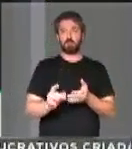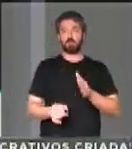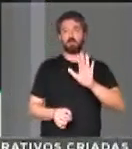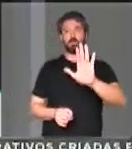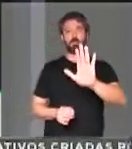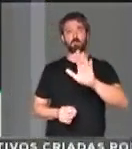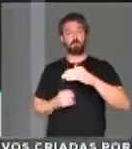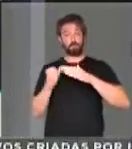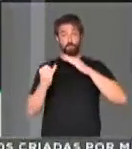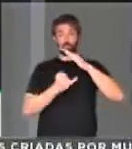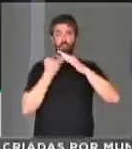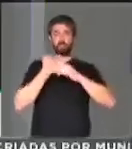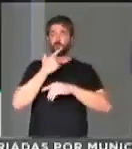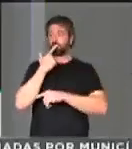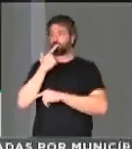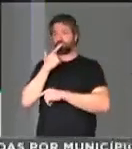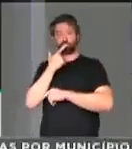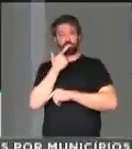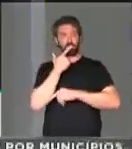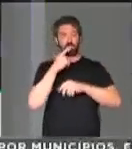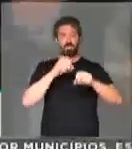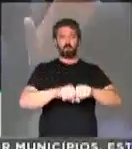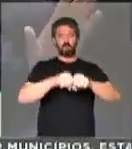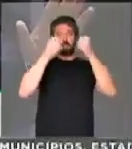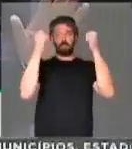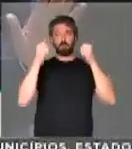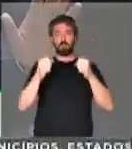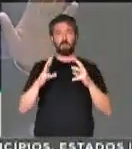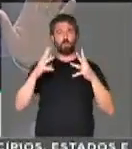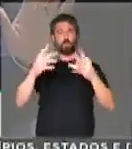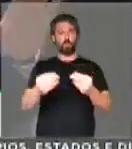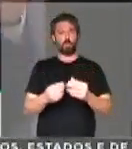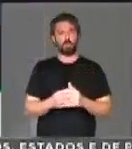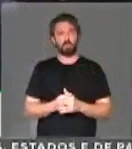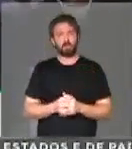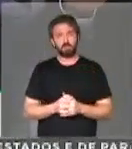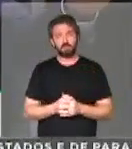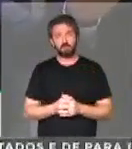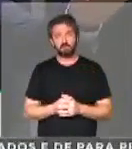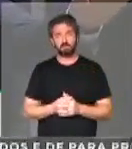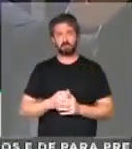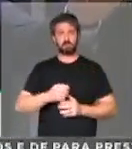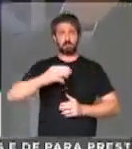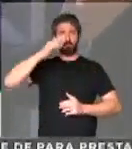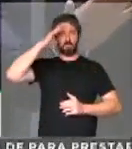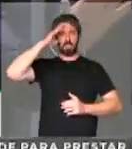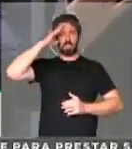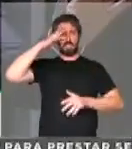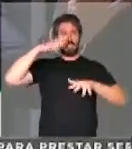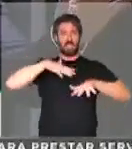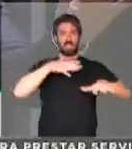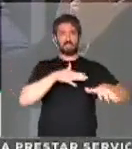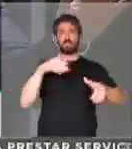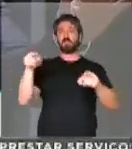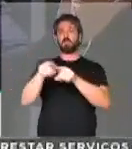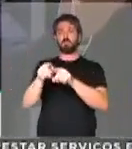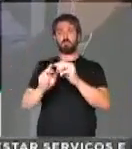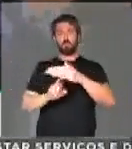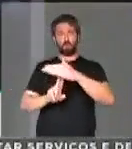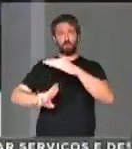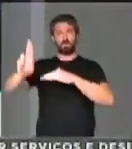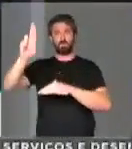escolhe as instituições para destruí-las todas, das Forças Armadas às